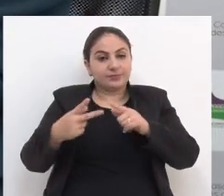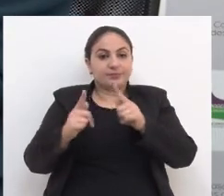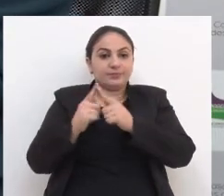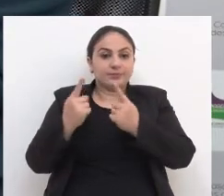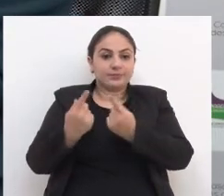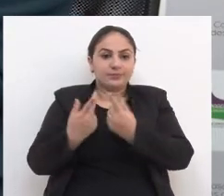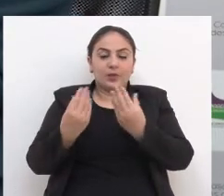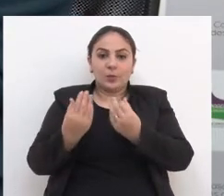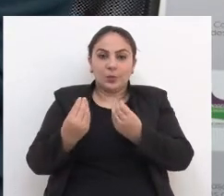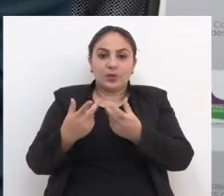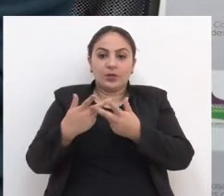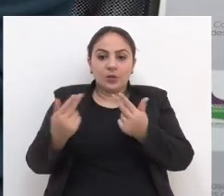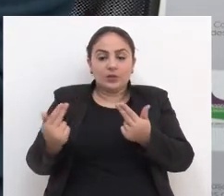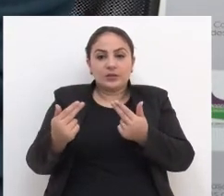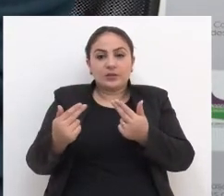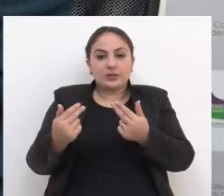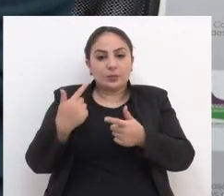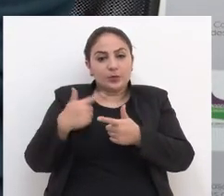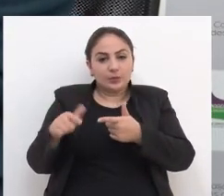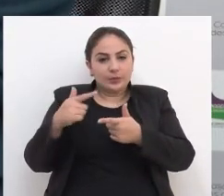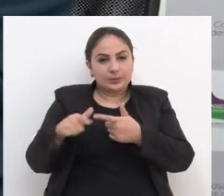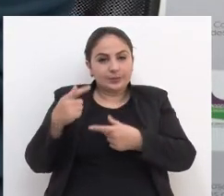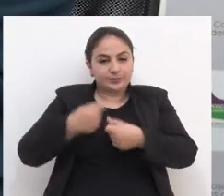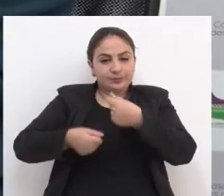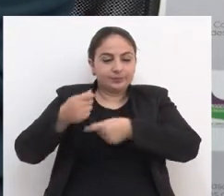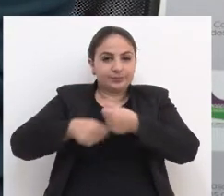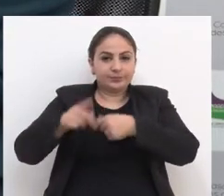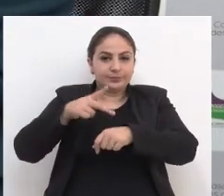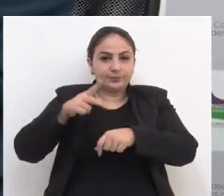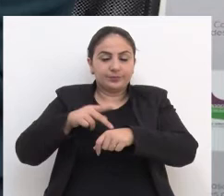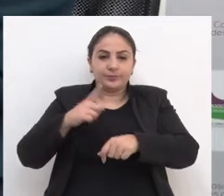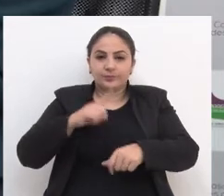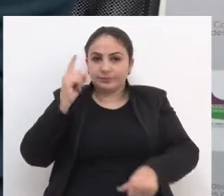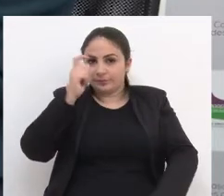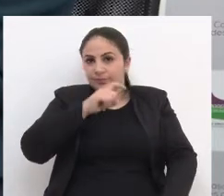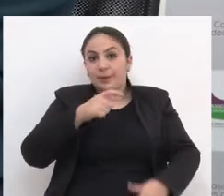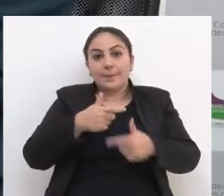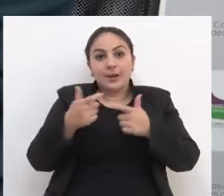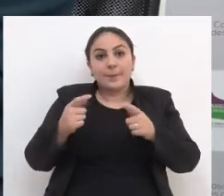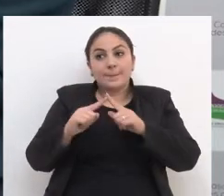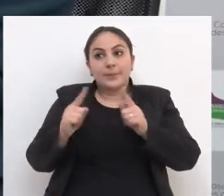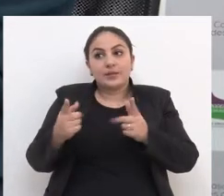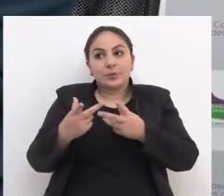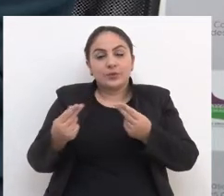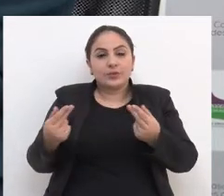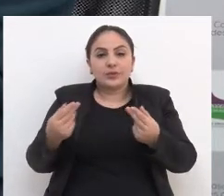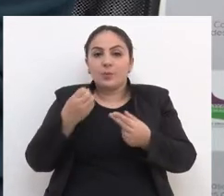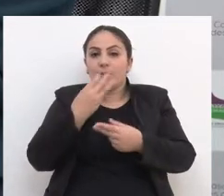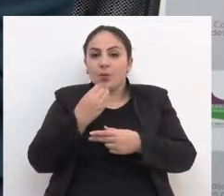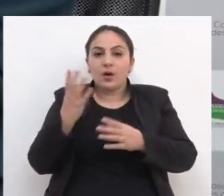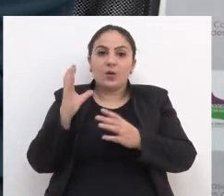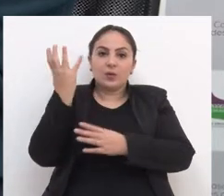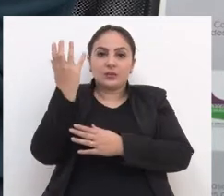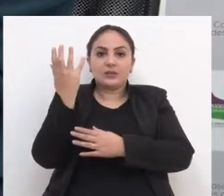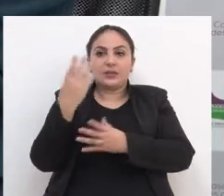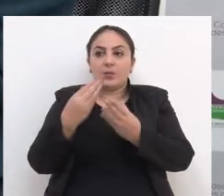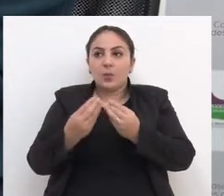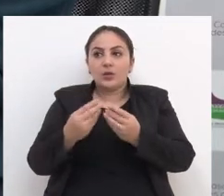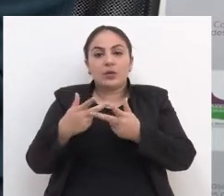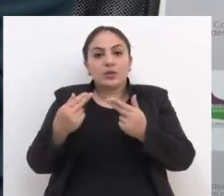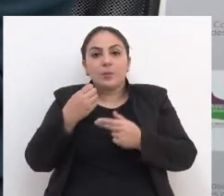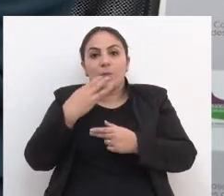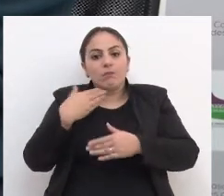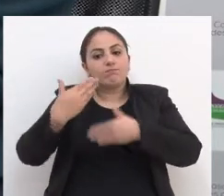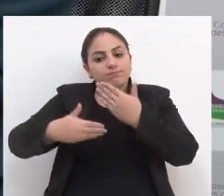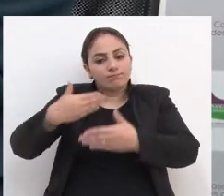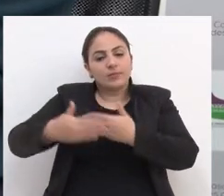muitos reflexos da crise econômica do país, as dificuldades são maiores, mas muita coisa boa está acontecendo e muita coisa boa vai acontecer